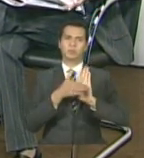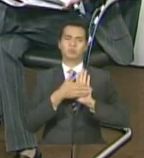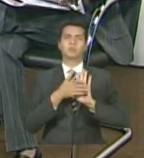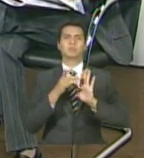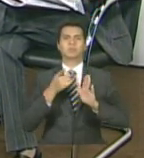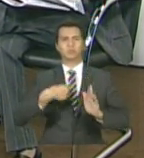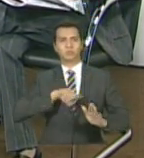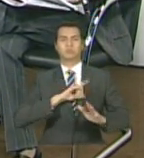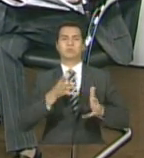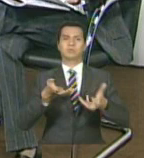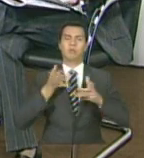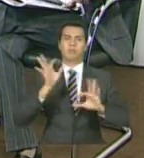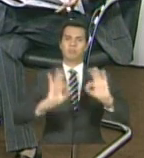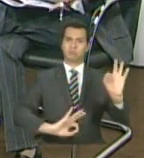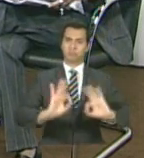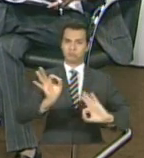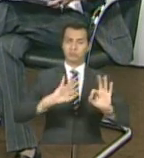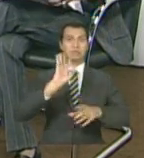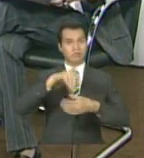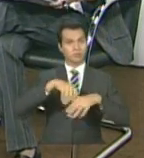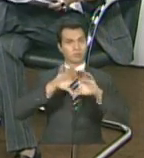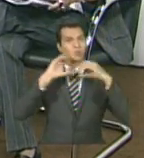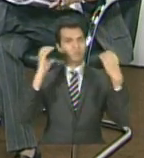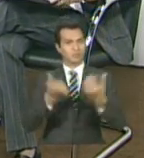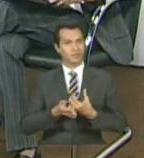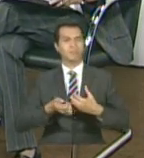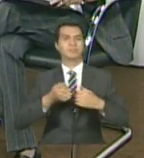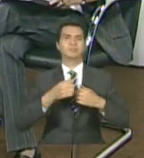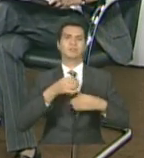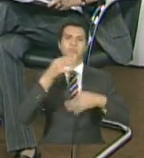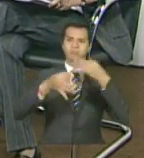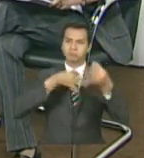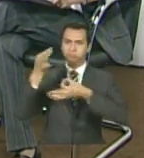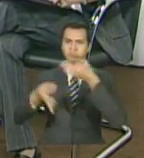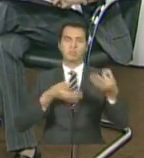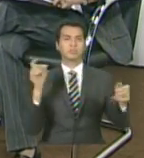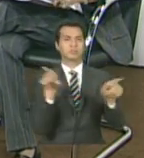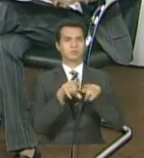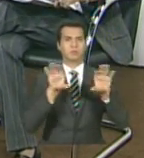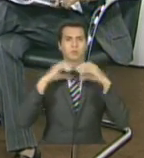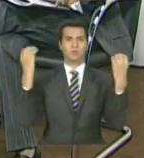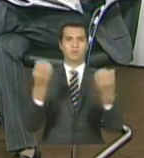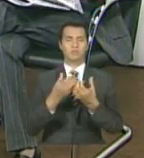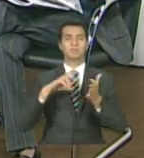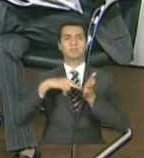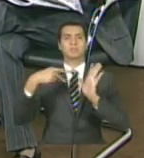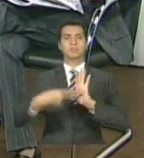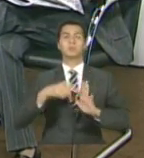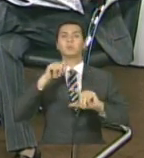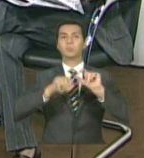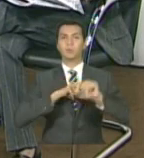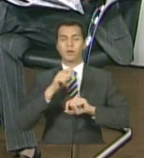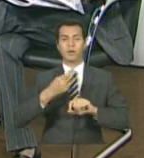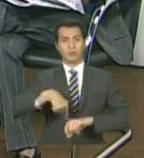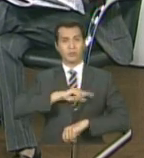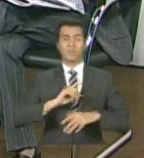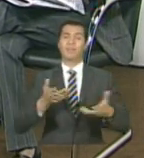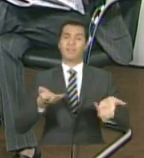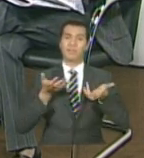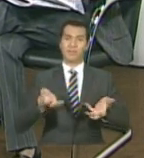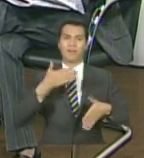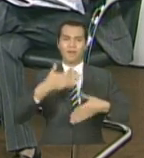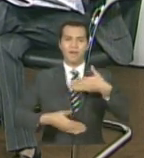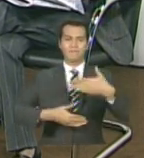aperfeiçoá-lo durante a conferência. E também essa conferência tem o sentido de avançarmos mais na construção